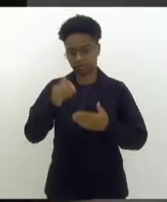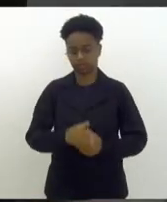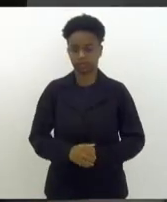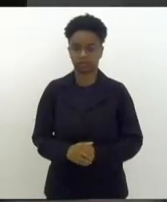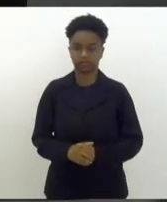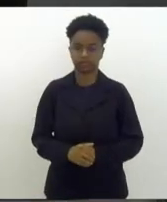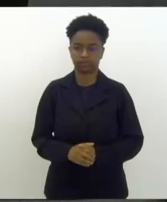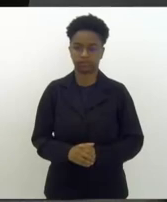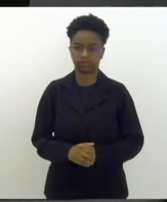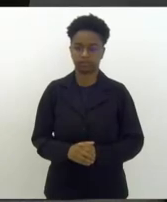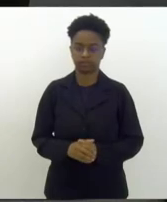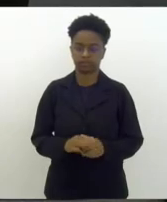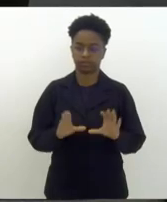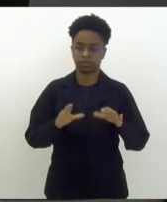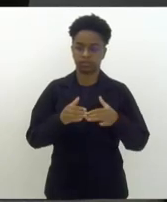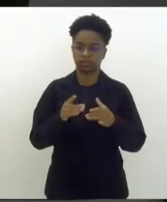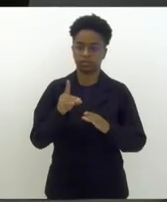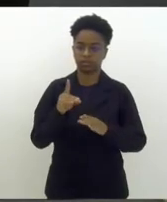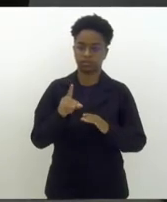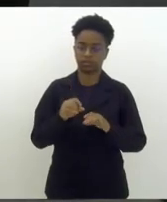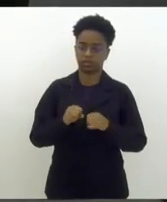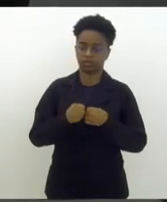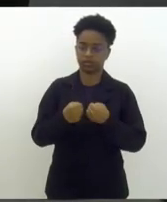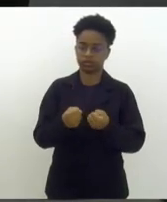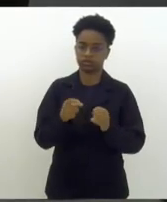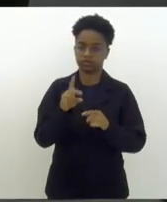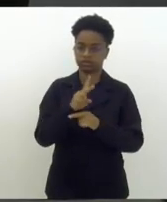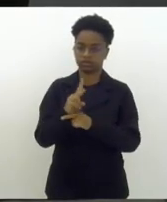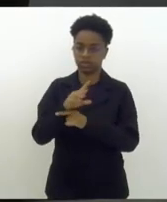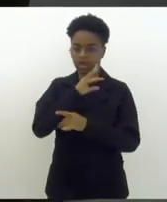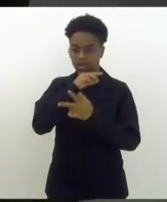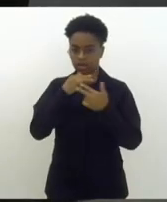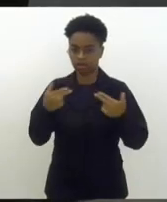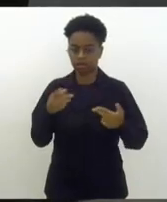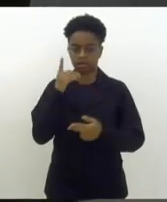pela comissão de defesa proteção dos animais deputado